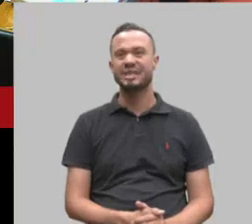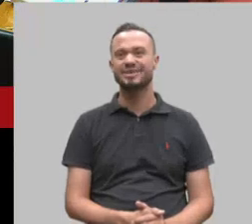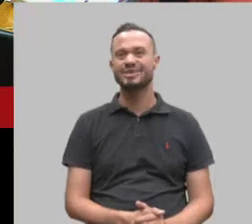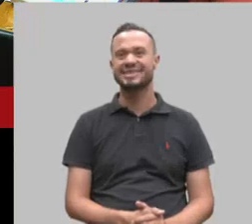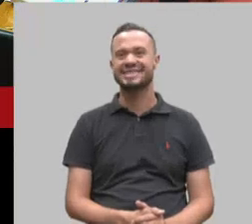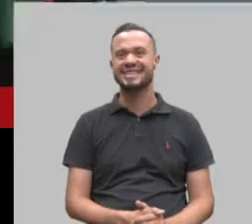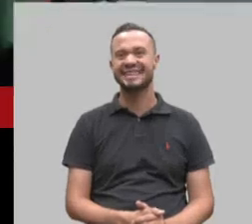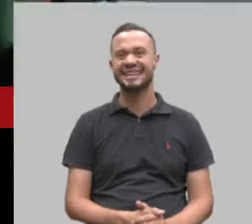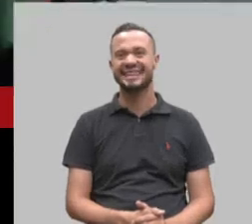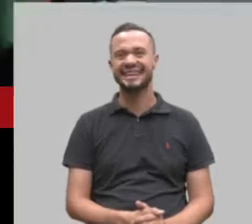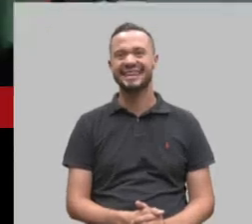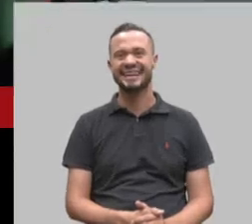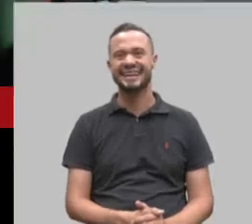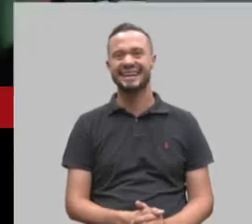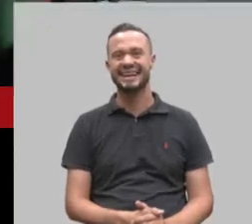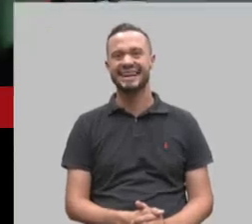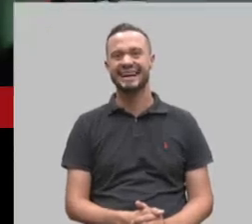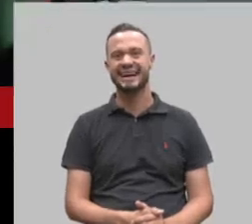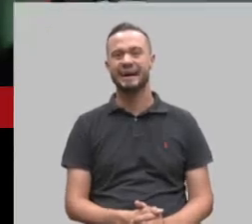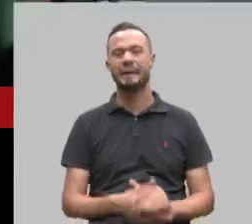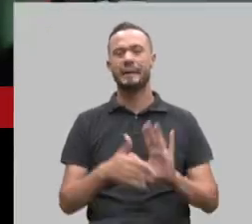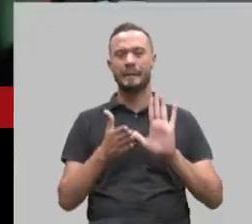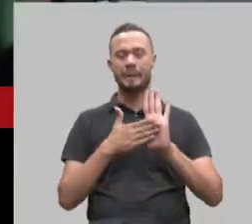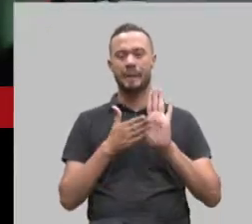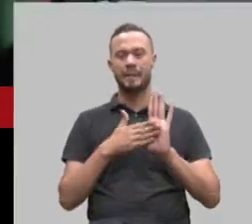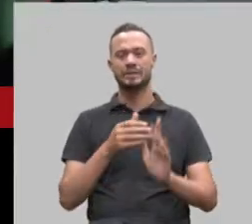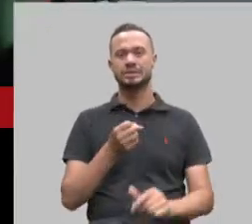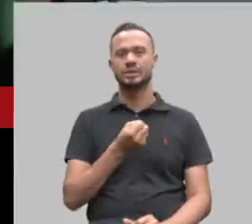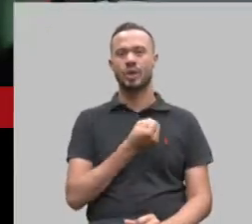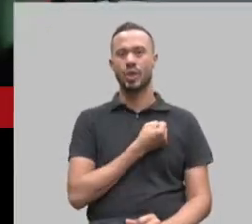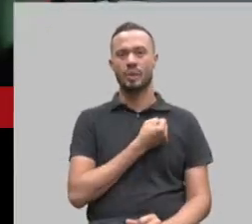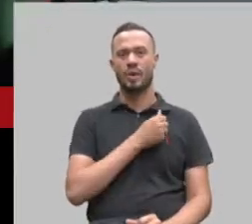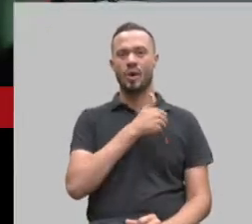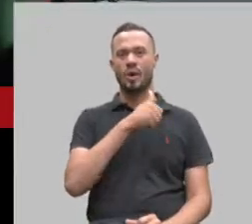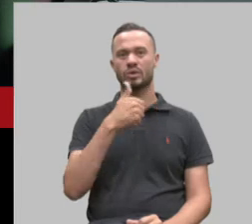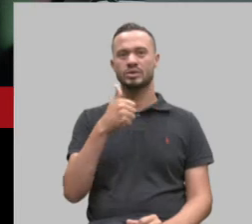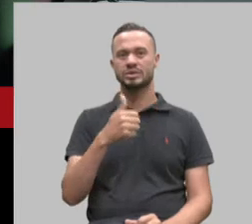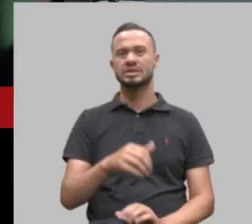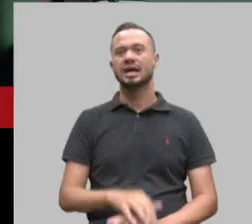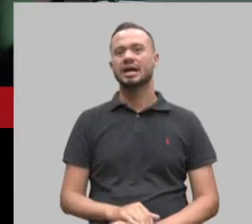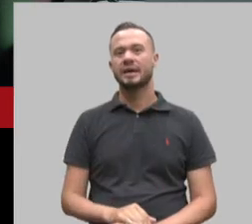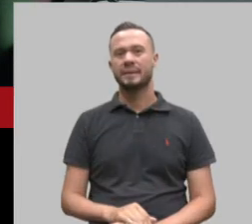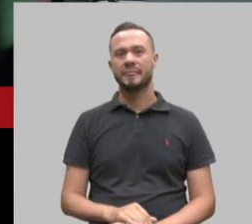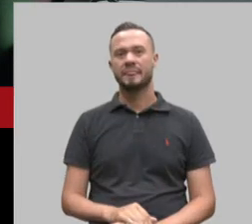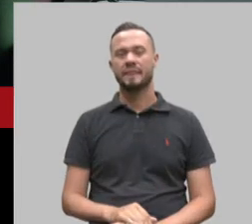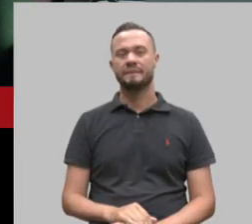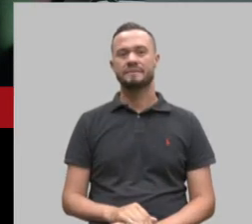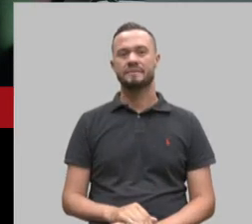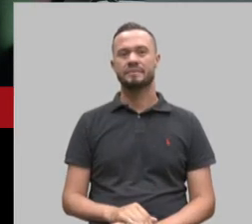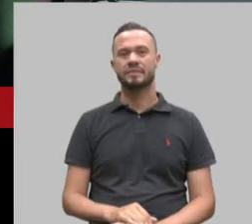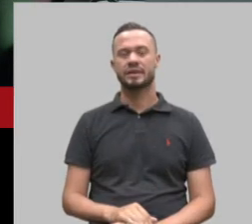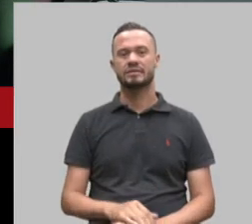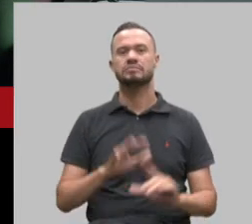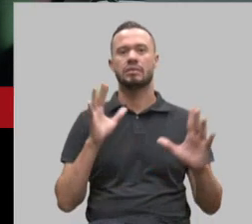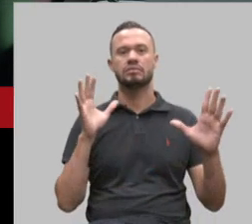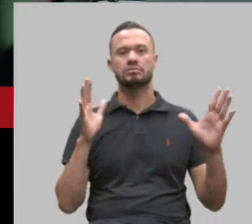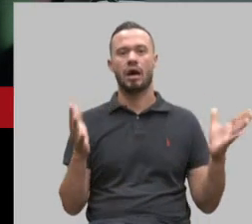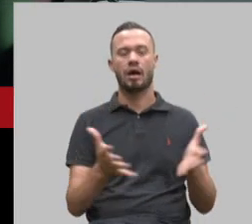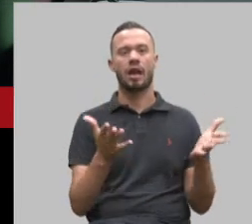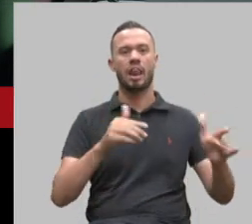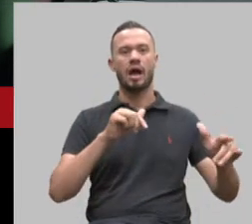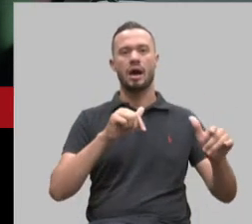contemplado proposta número 11 capacitação profissional por meio da